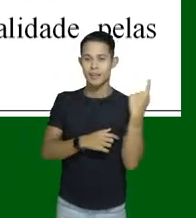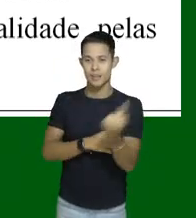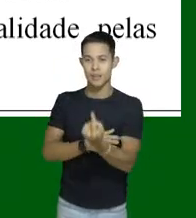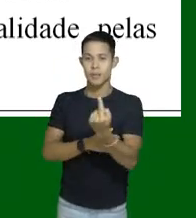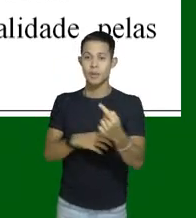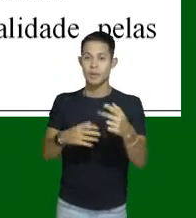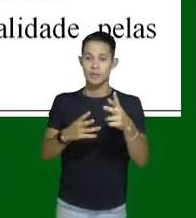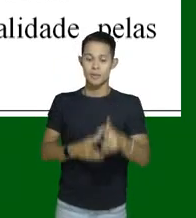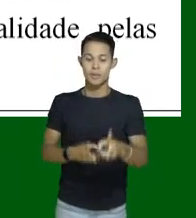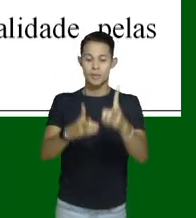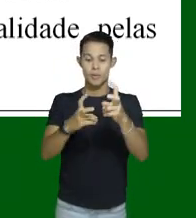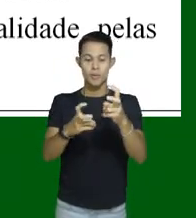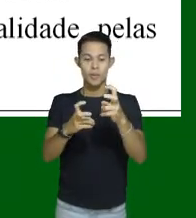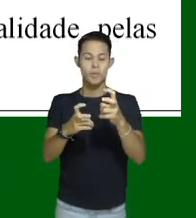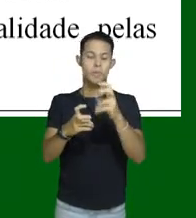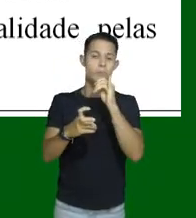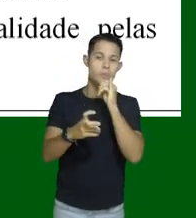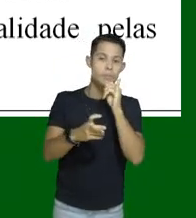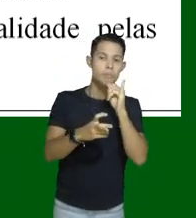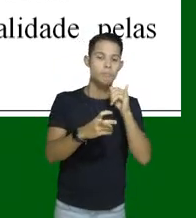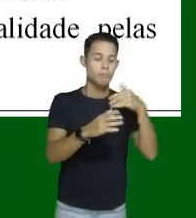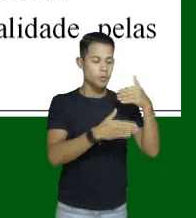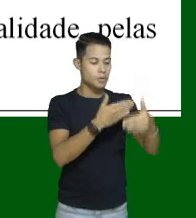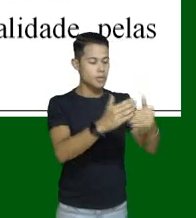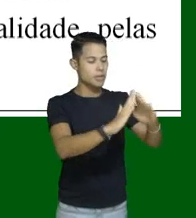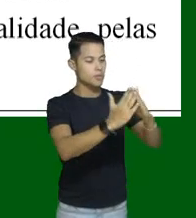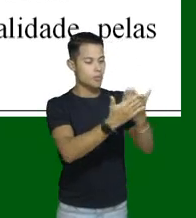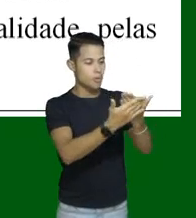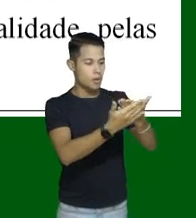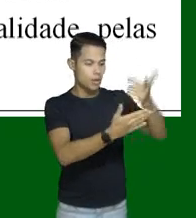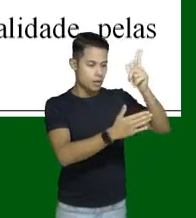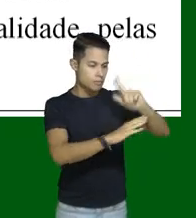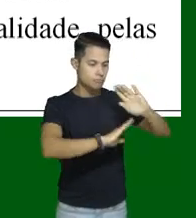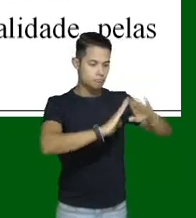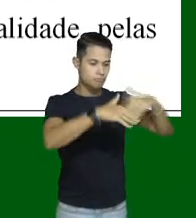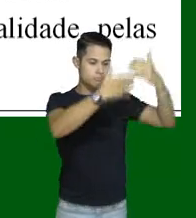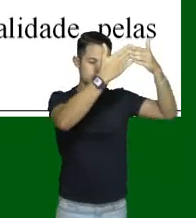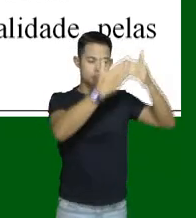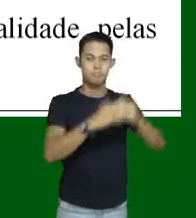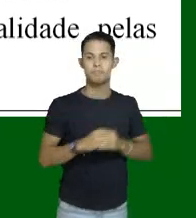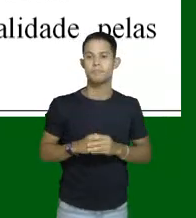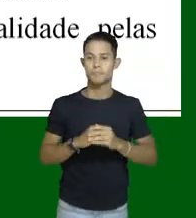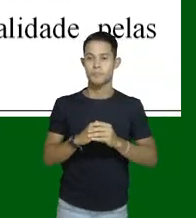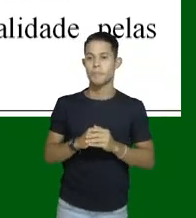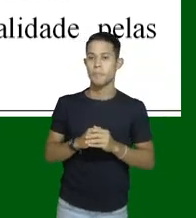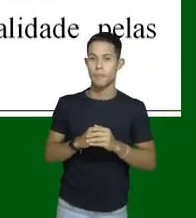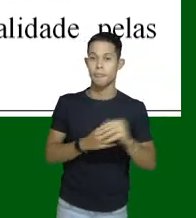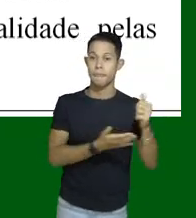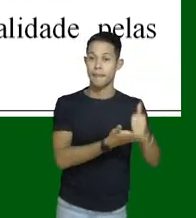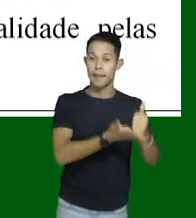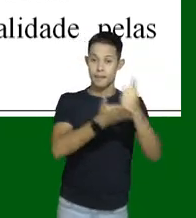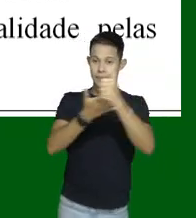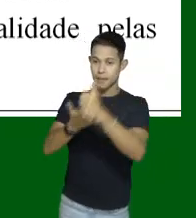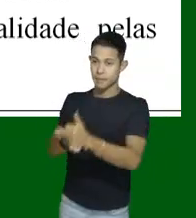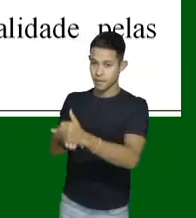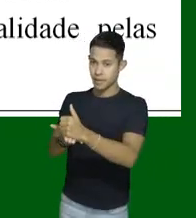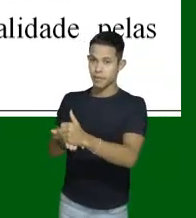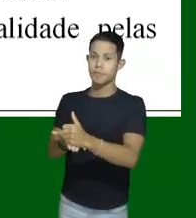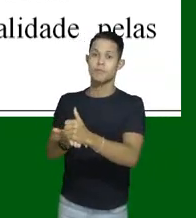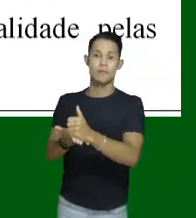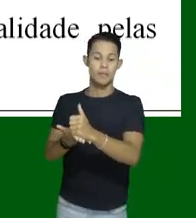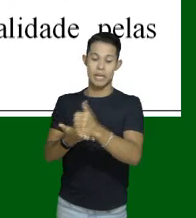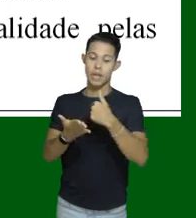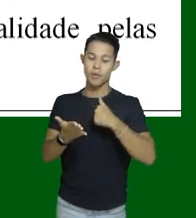necessidades enfrentadas por eles durante o processo escolar. Encaminhamentos são realizados quase que na totalidade pelas escolas, como eu falei antes,